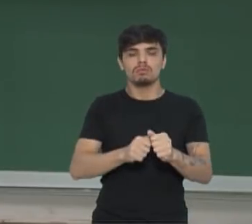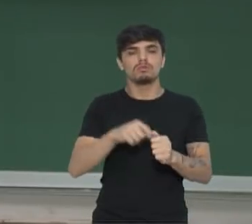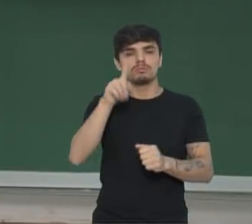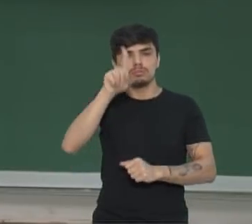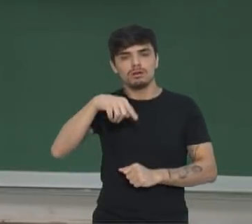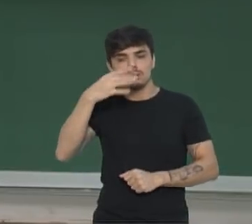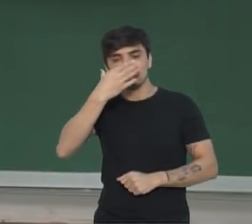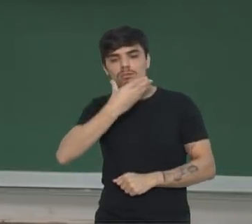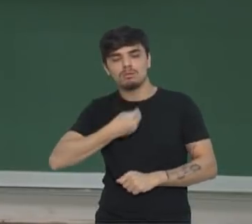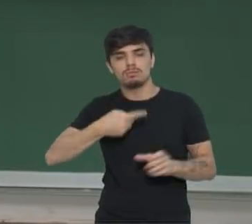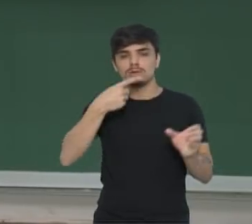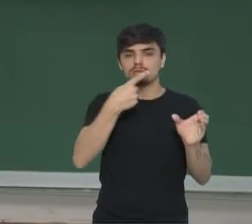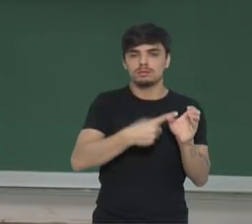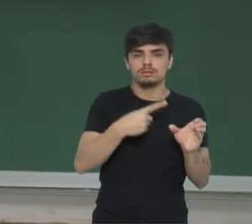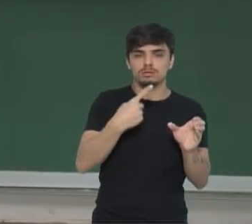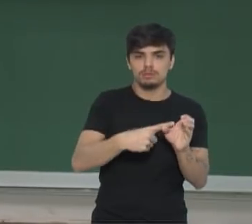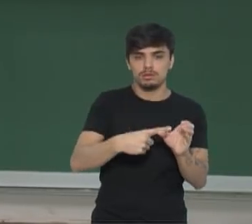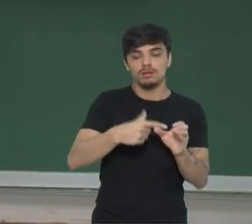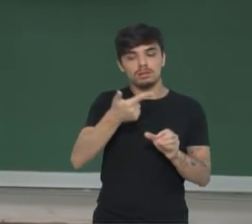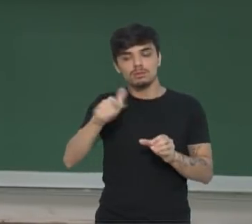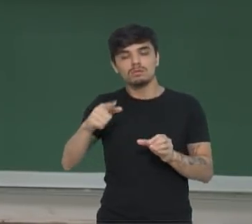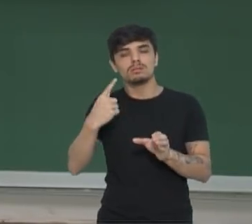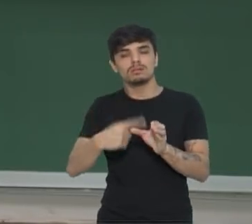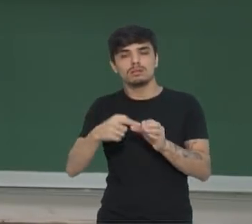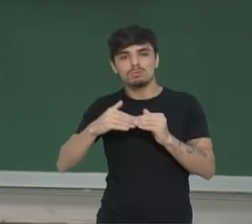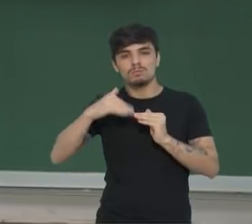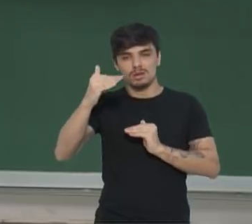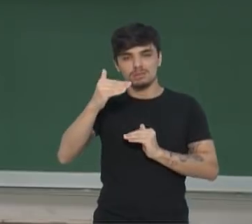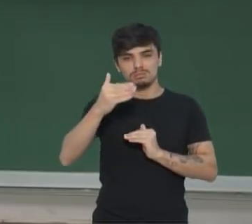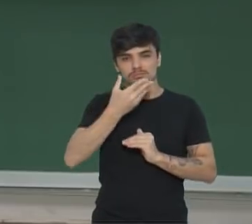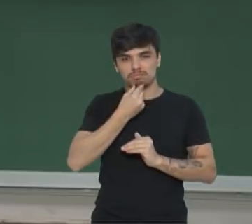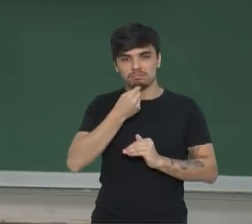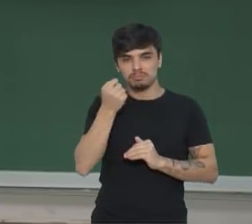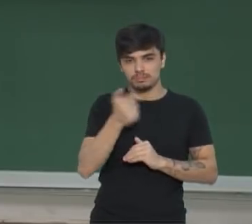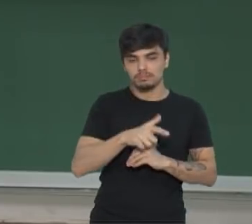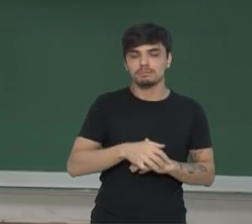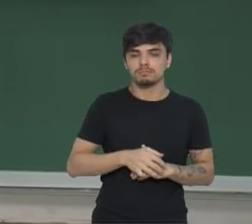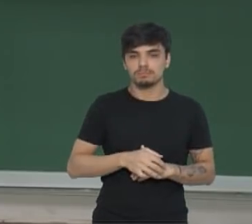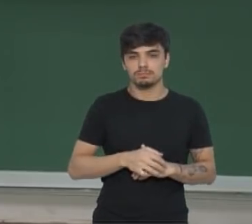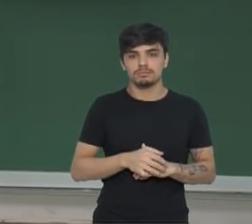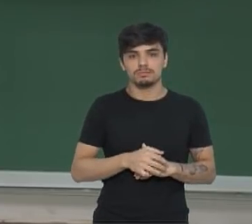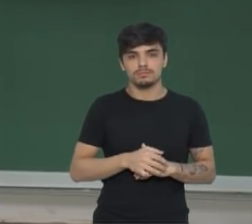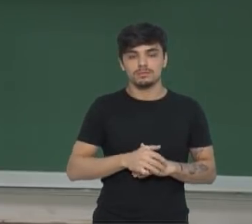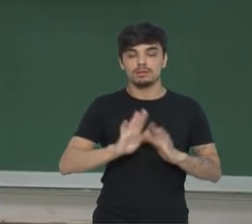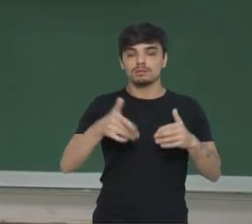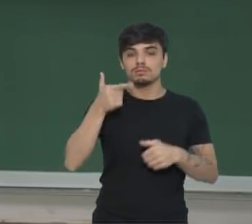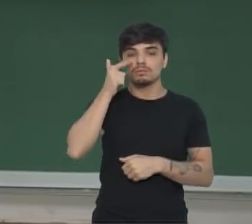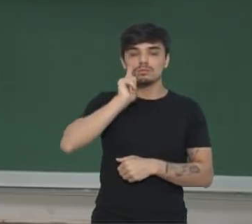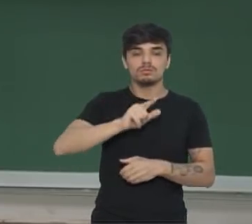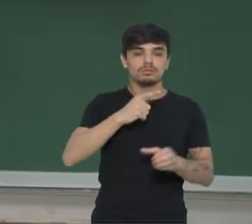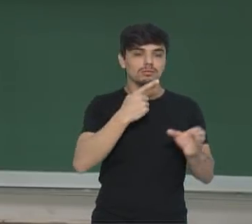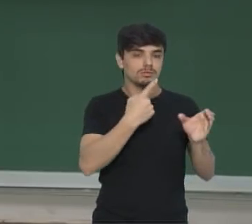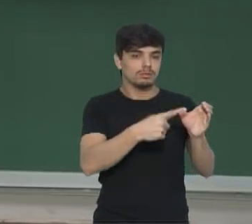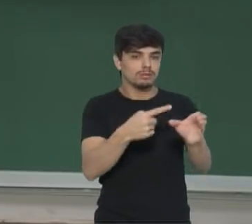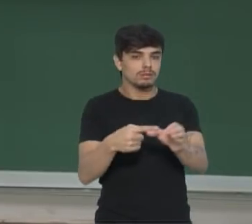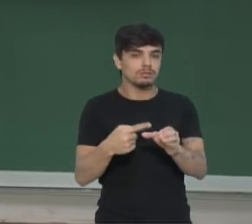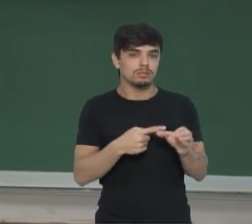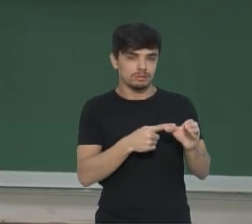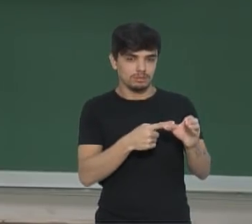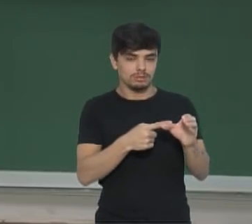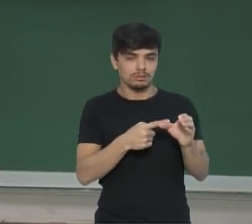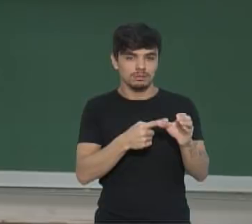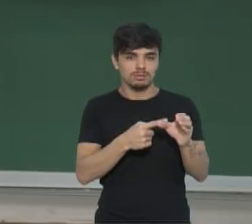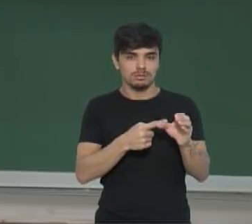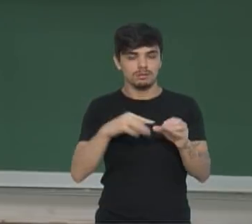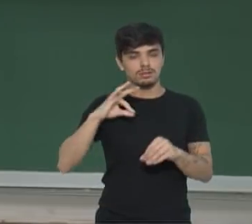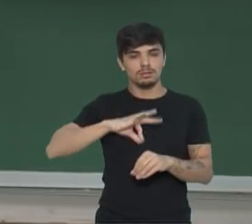cidadãos, mas alguns são mais cidadãos que outros. Porque ao estabelecer essa cidadania que você precisava de ter uma renda para poder votar